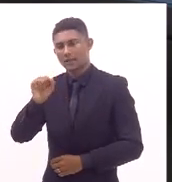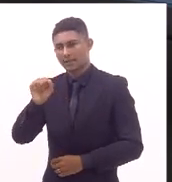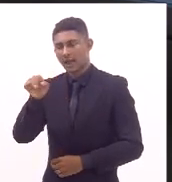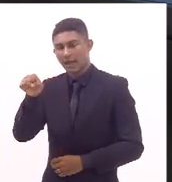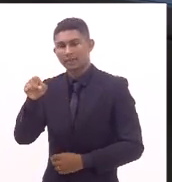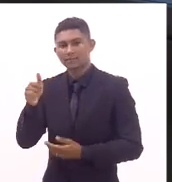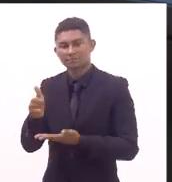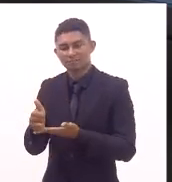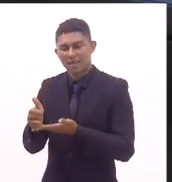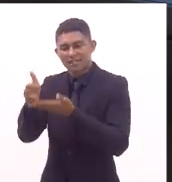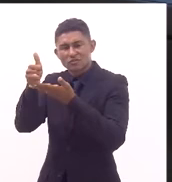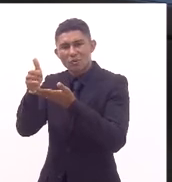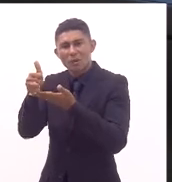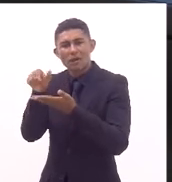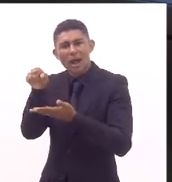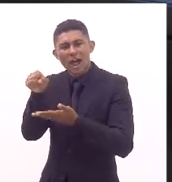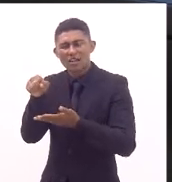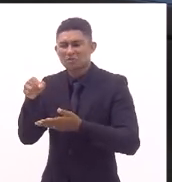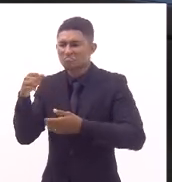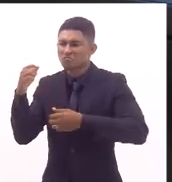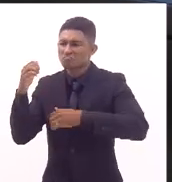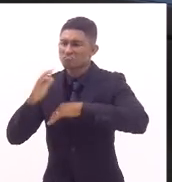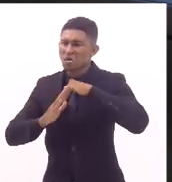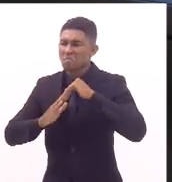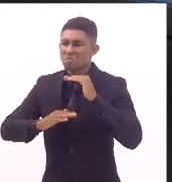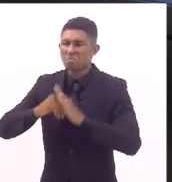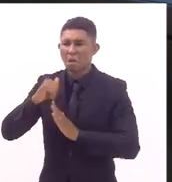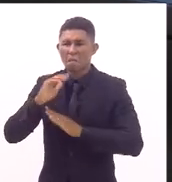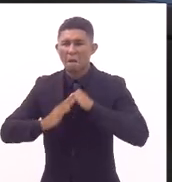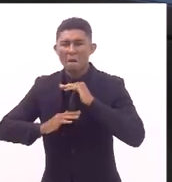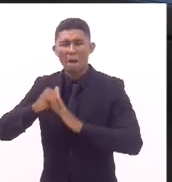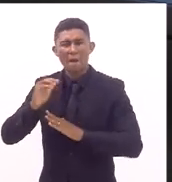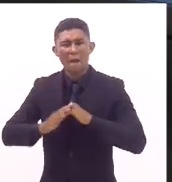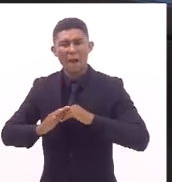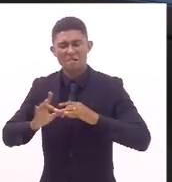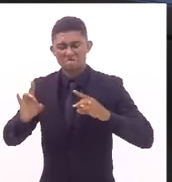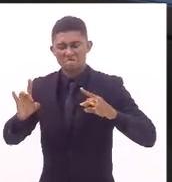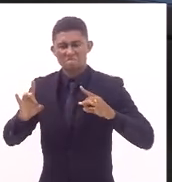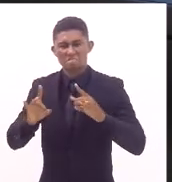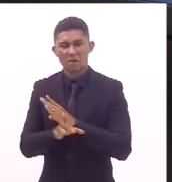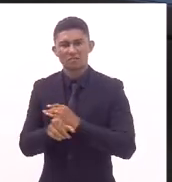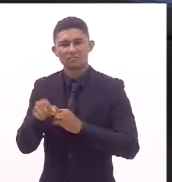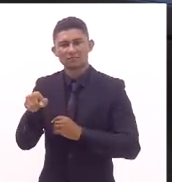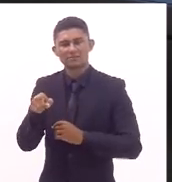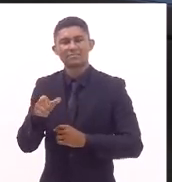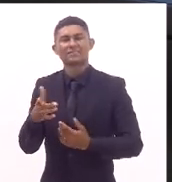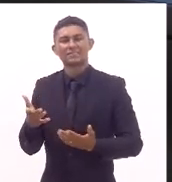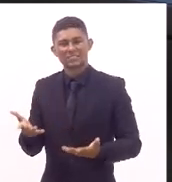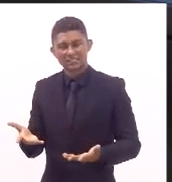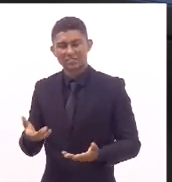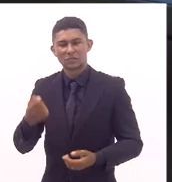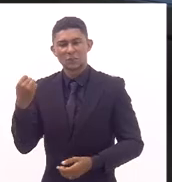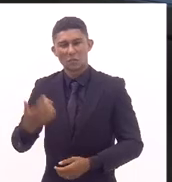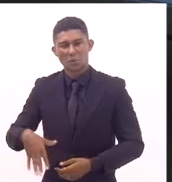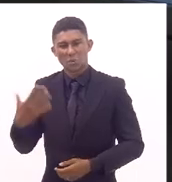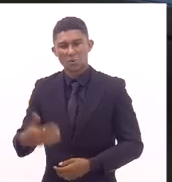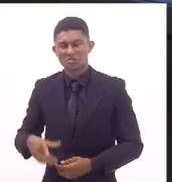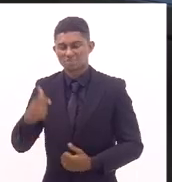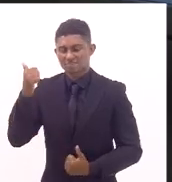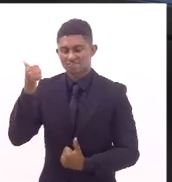assessora mais completa que uma pessoa possa